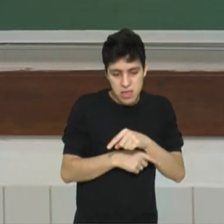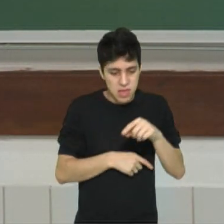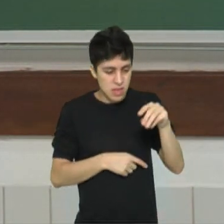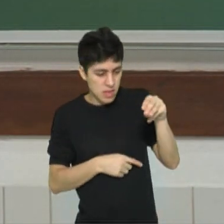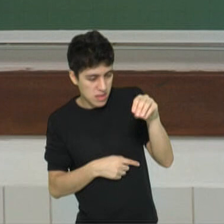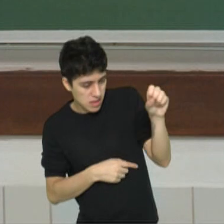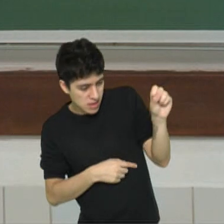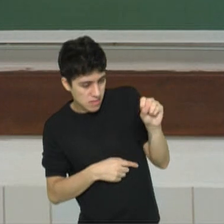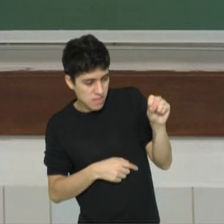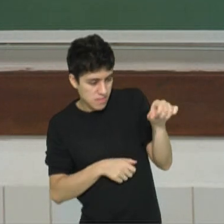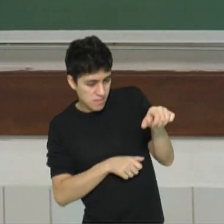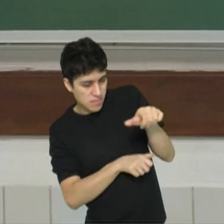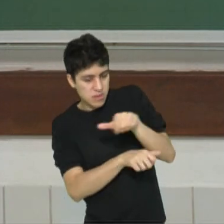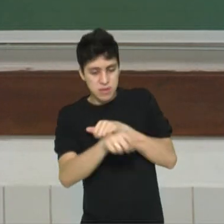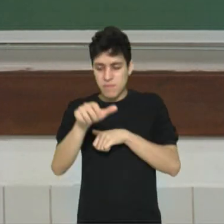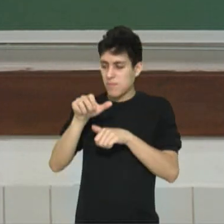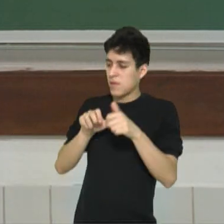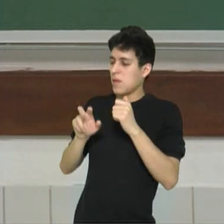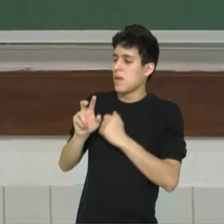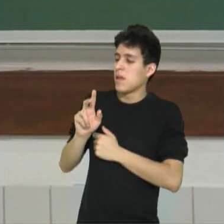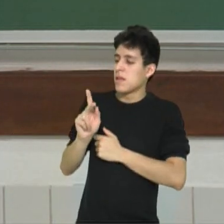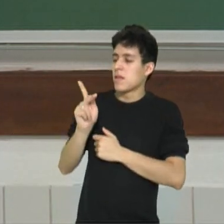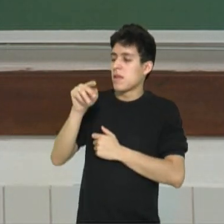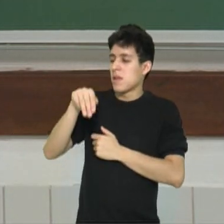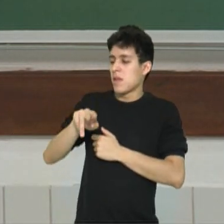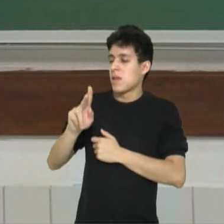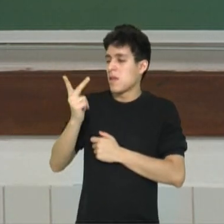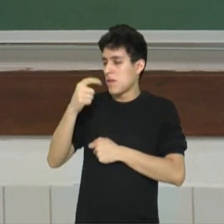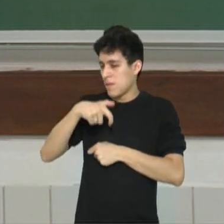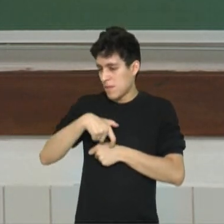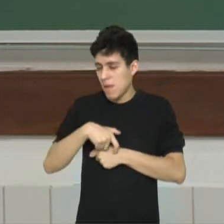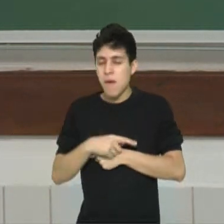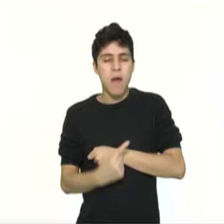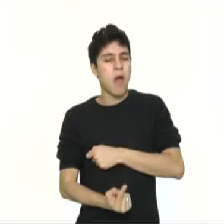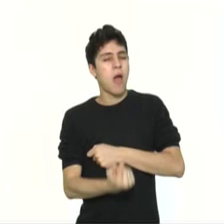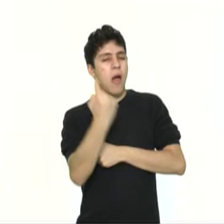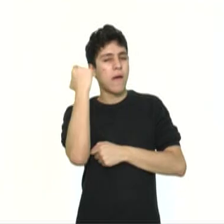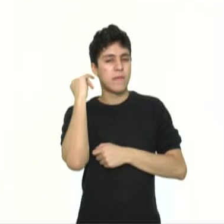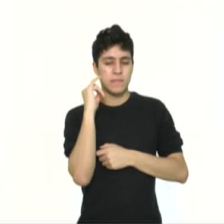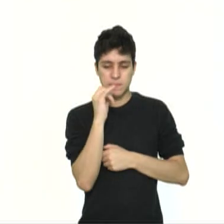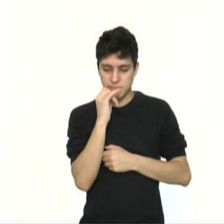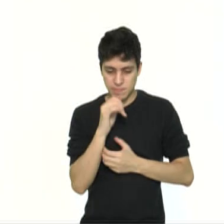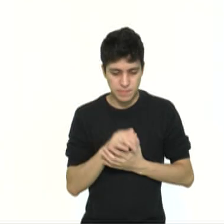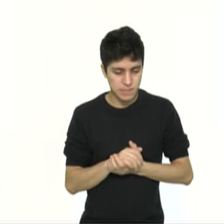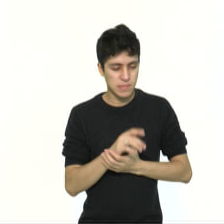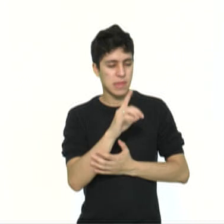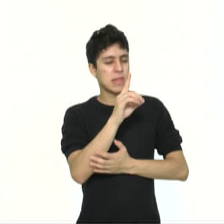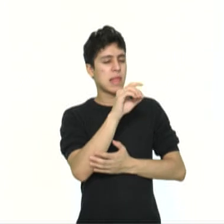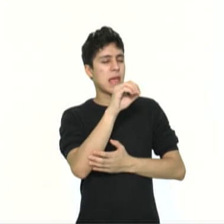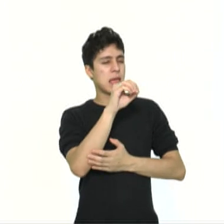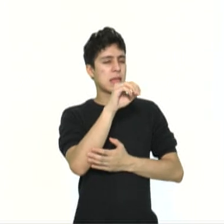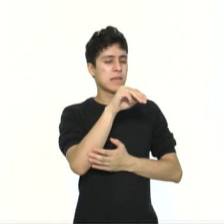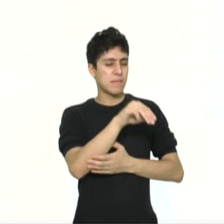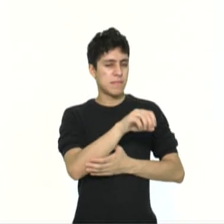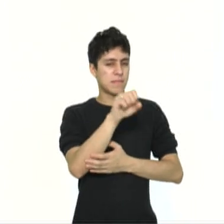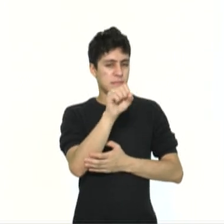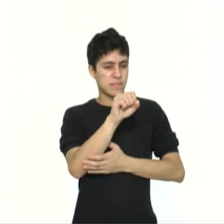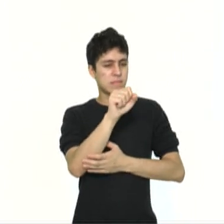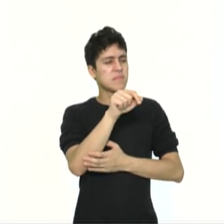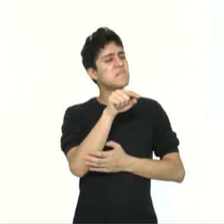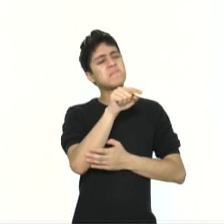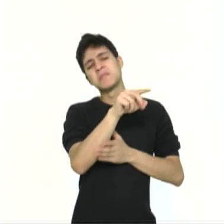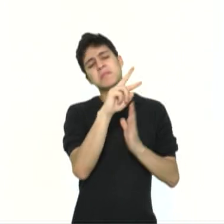metros por segundo para quilômetros por hora. Olha só alguns exemplos. 10 metros por segundo. Quanto que